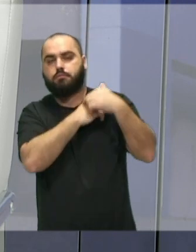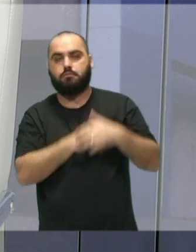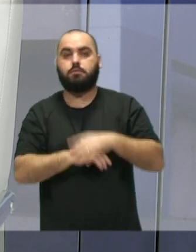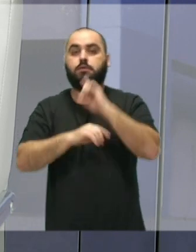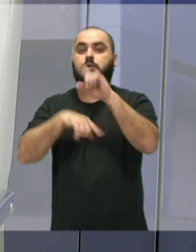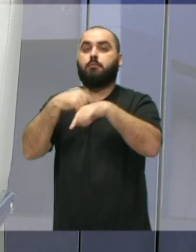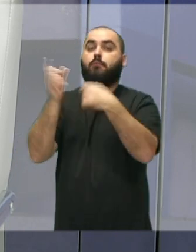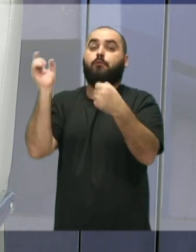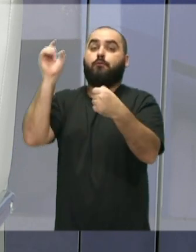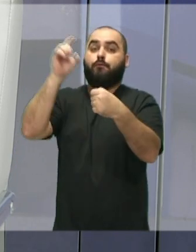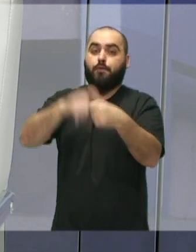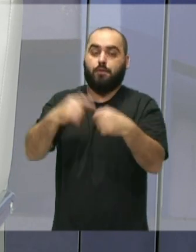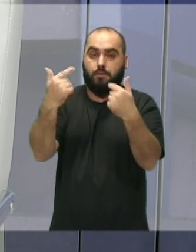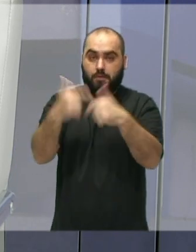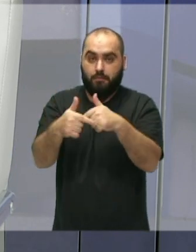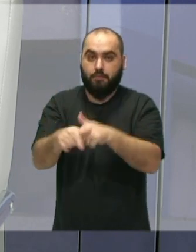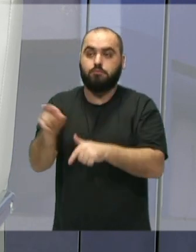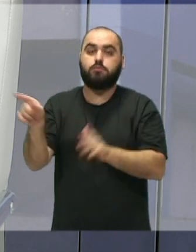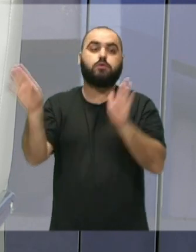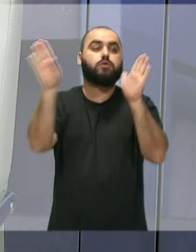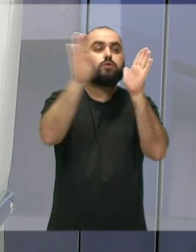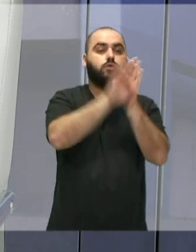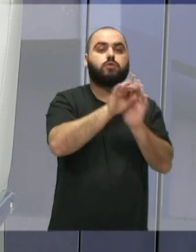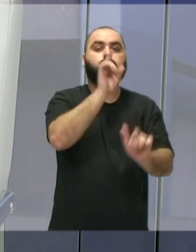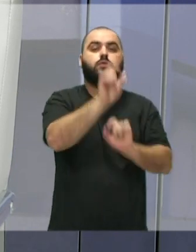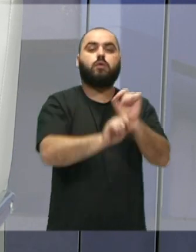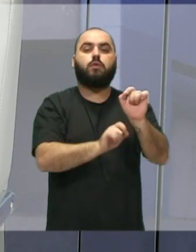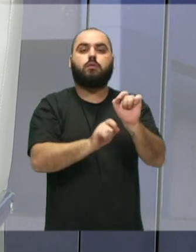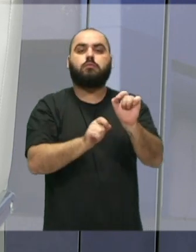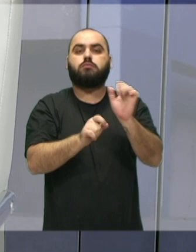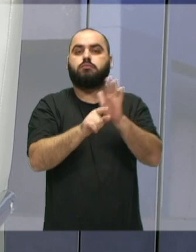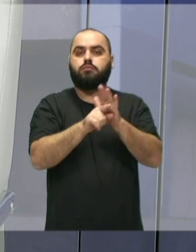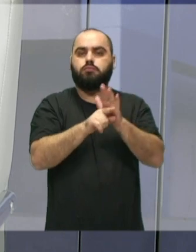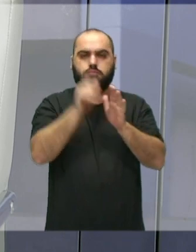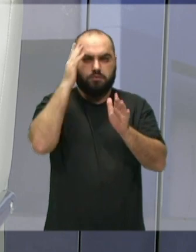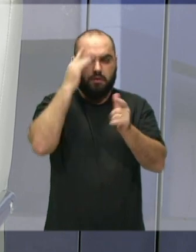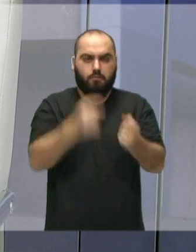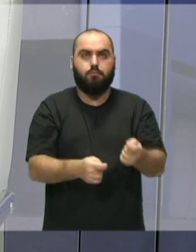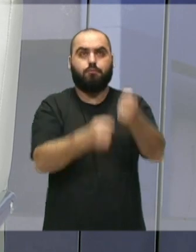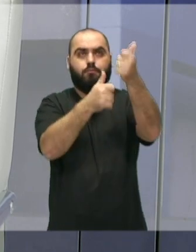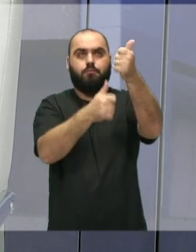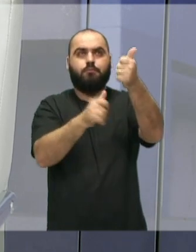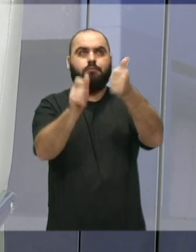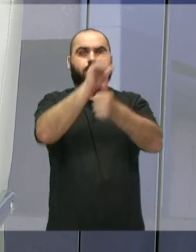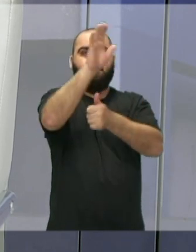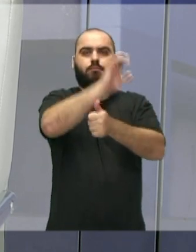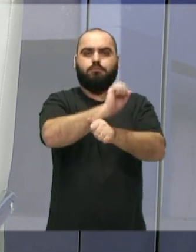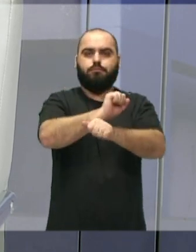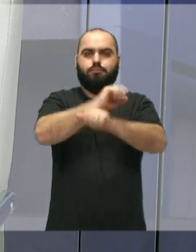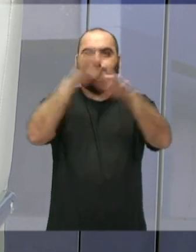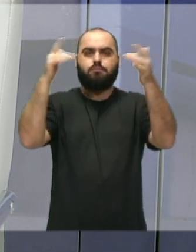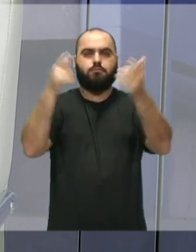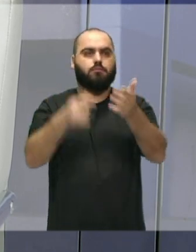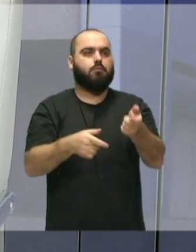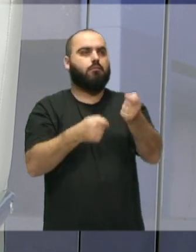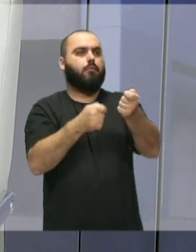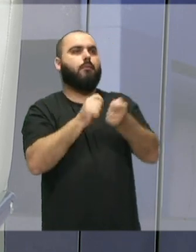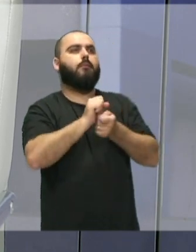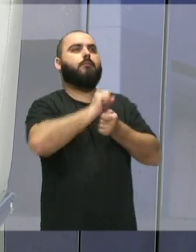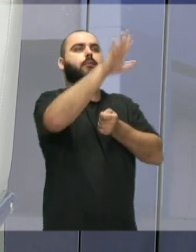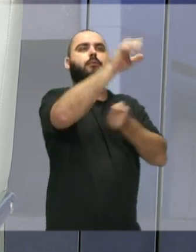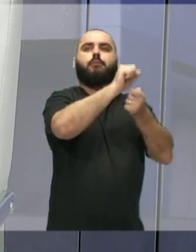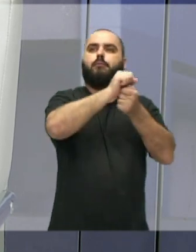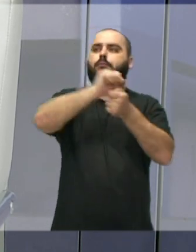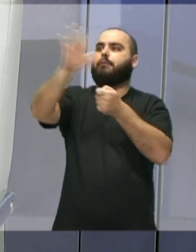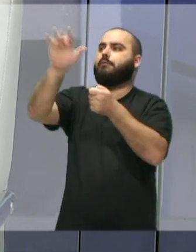às atividades, eles chegaram ao ponto de pegar fogos de artifício e soltar na casa dos moradores. Daí fecha os